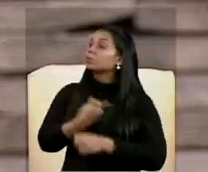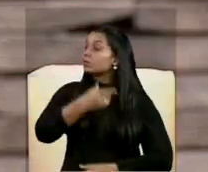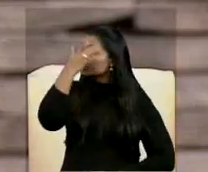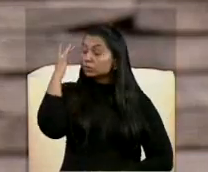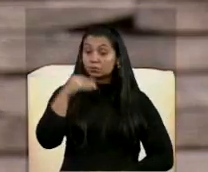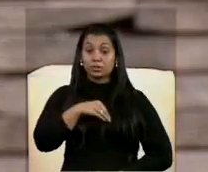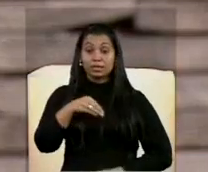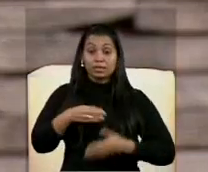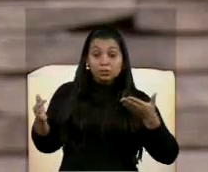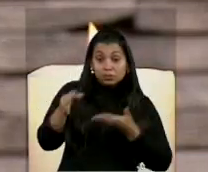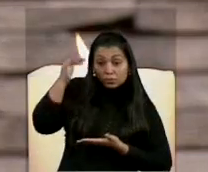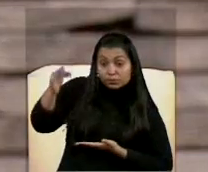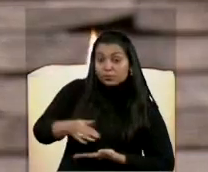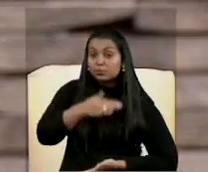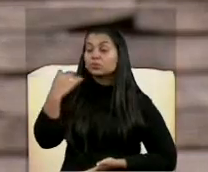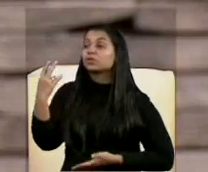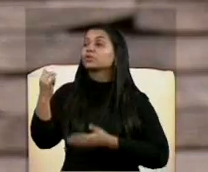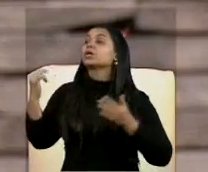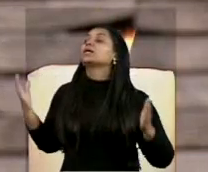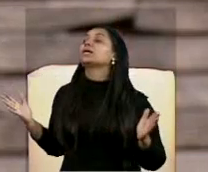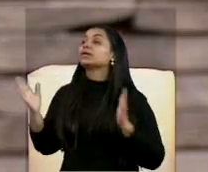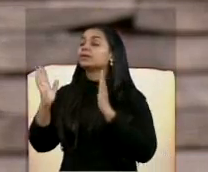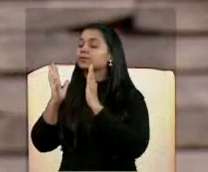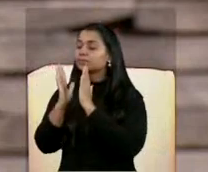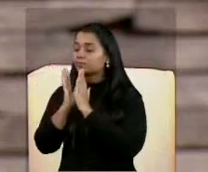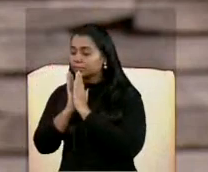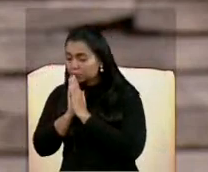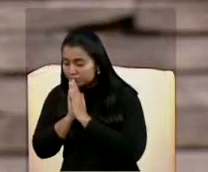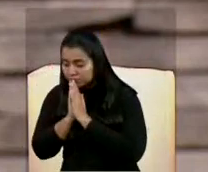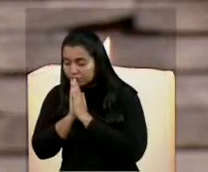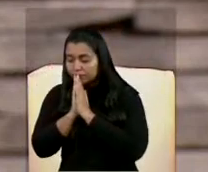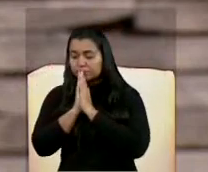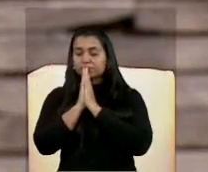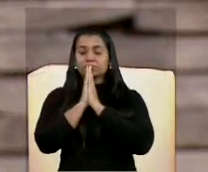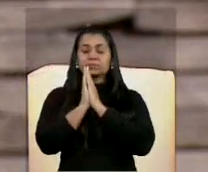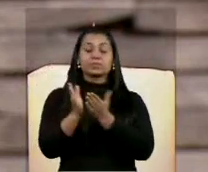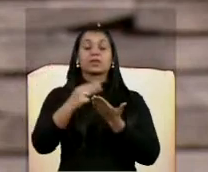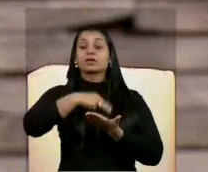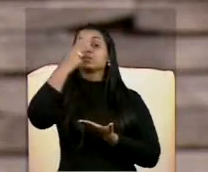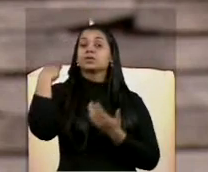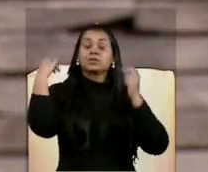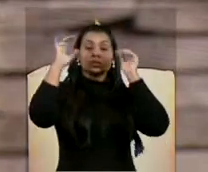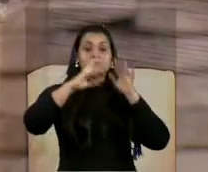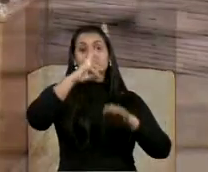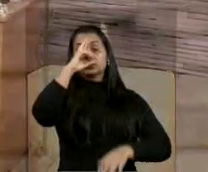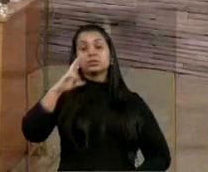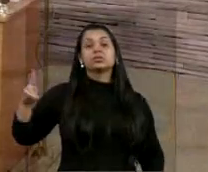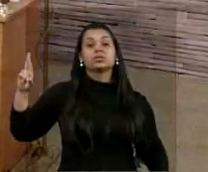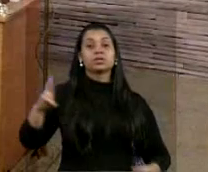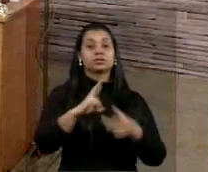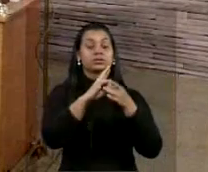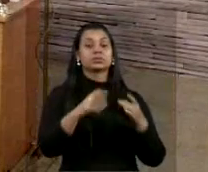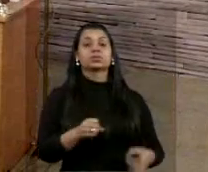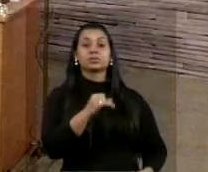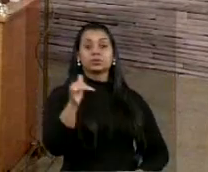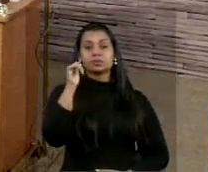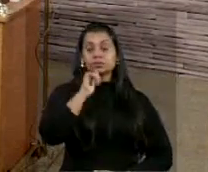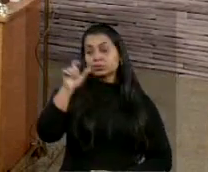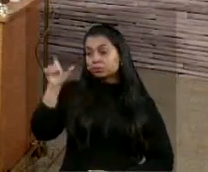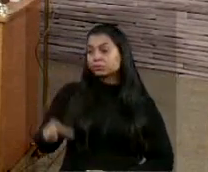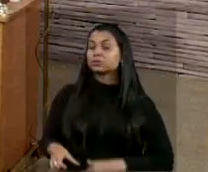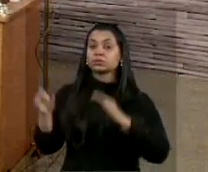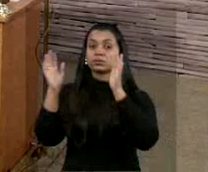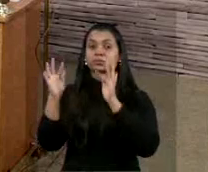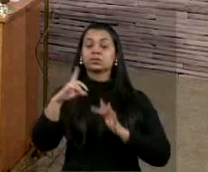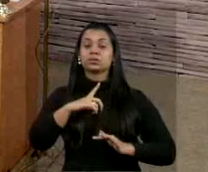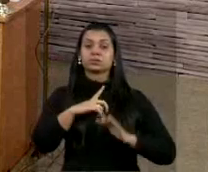por nós, pecadores, agora e na hora de nossa morte. Amém. Ave Maria, cheia de graça, o Senhor é